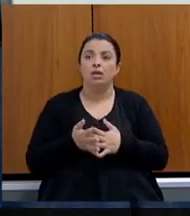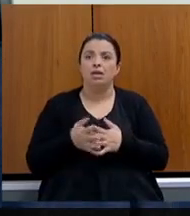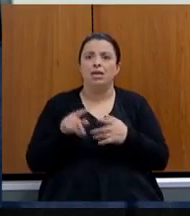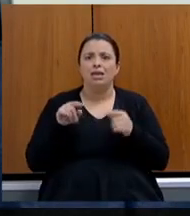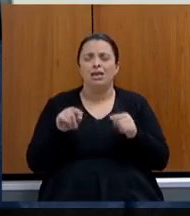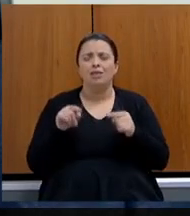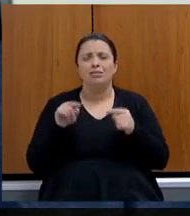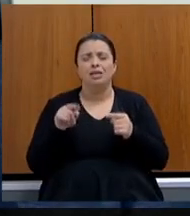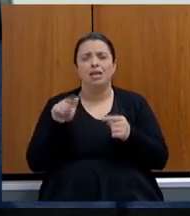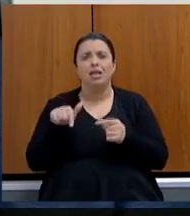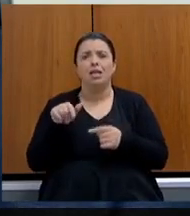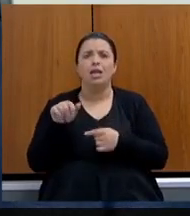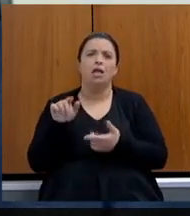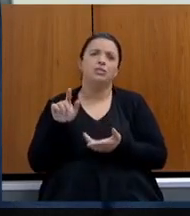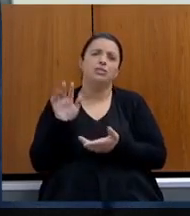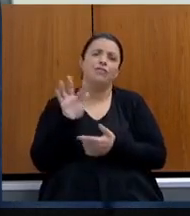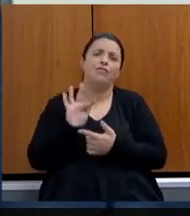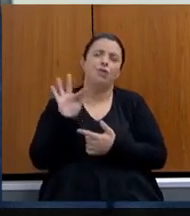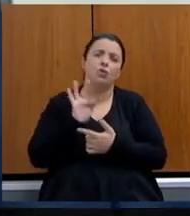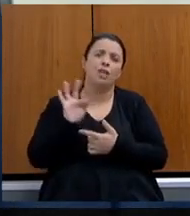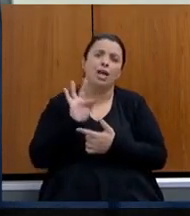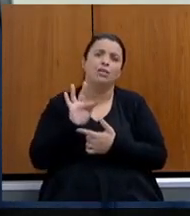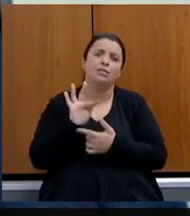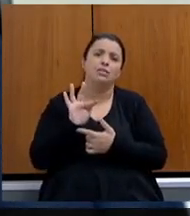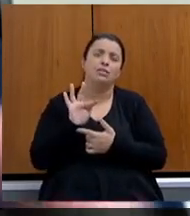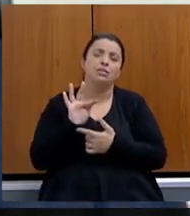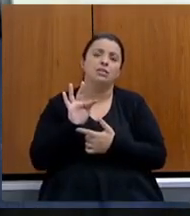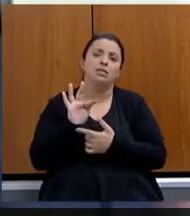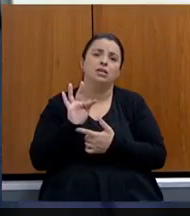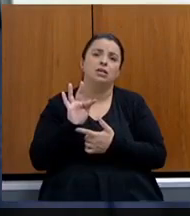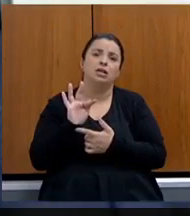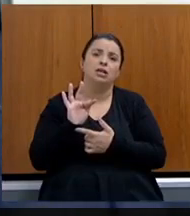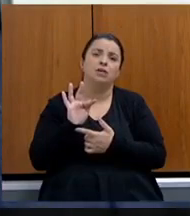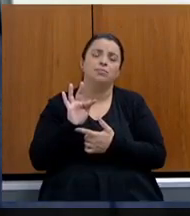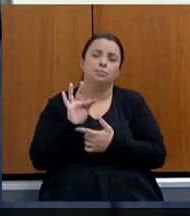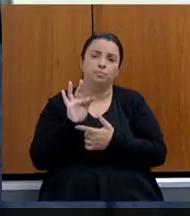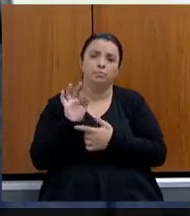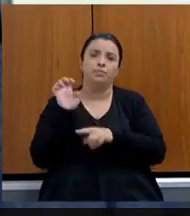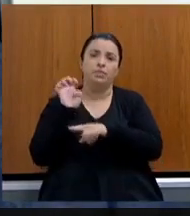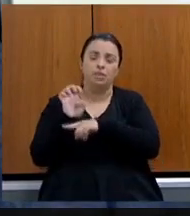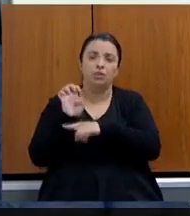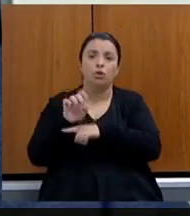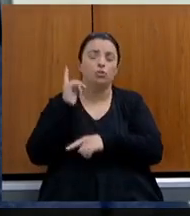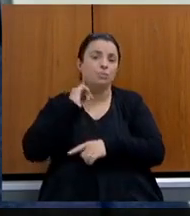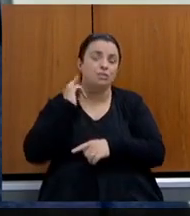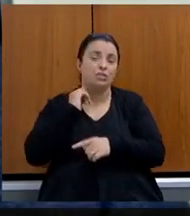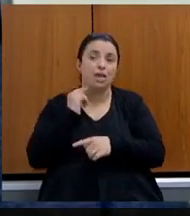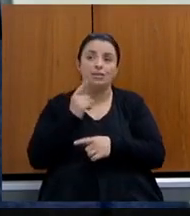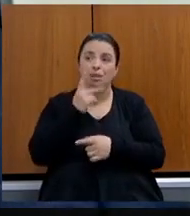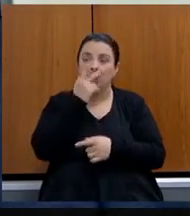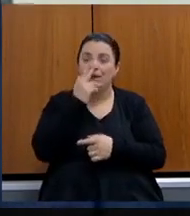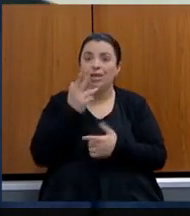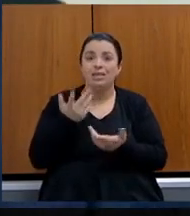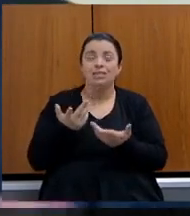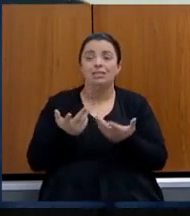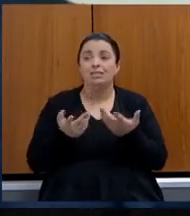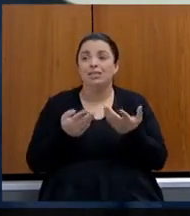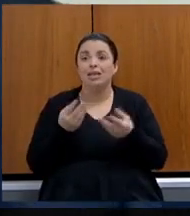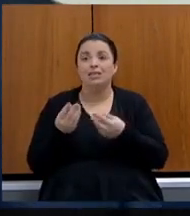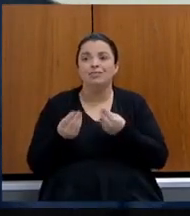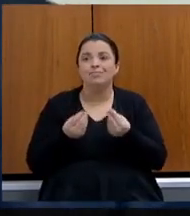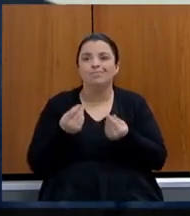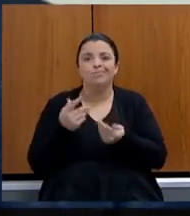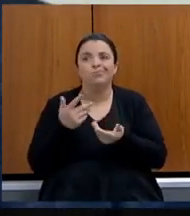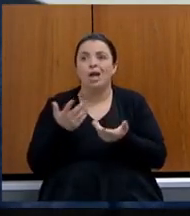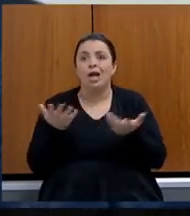Universidade Estadual de Minas Gerais e passa segurando ainda situação ele é dentro das minhas cidades vai ter então